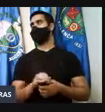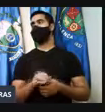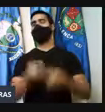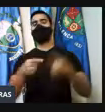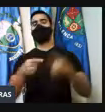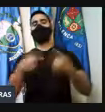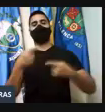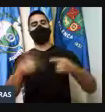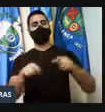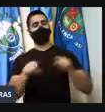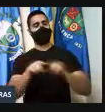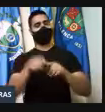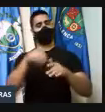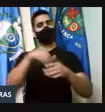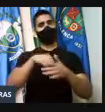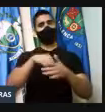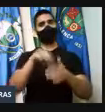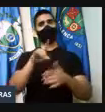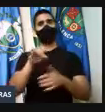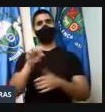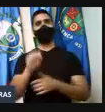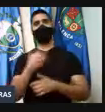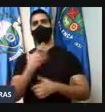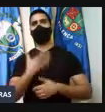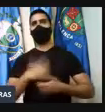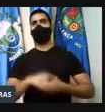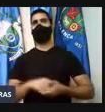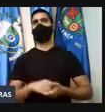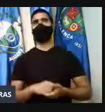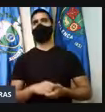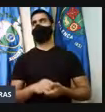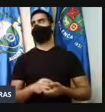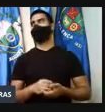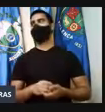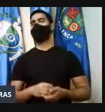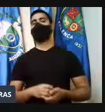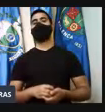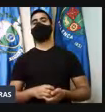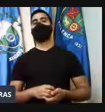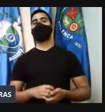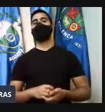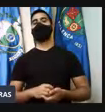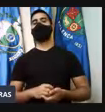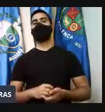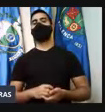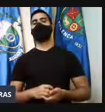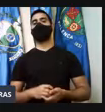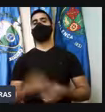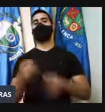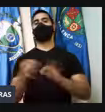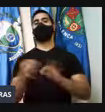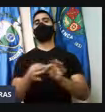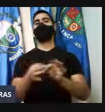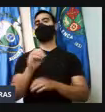Discussão única e votação para o dia 8/12. Parecer da Comissão de Constituição, Justiça e Redação, projeto de